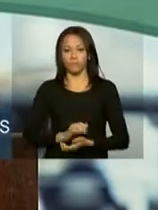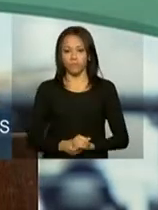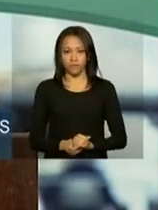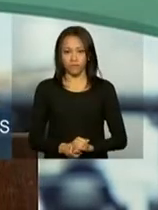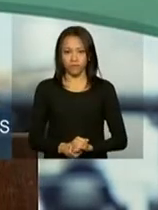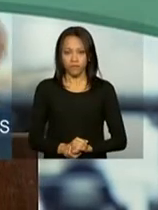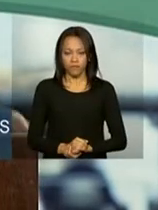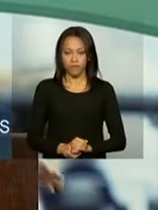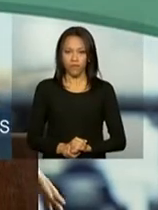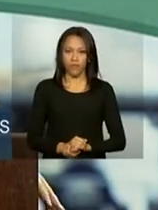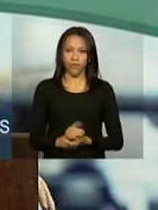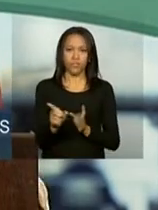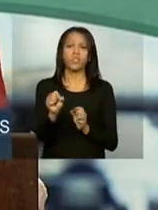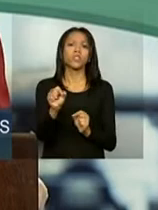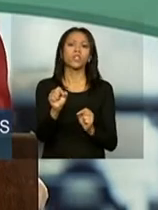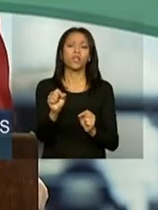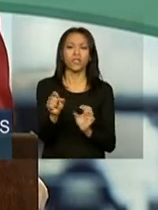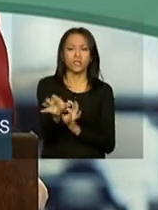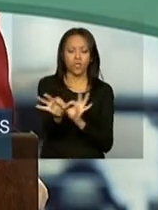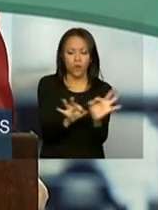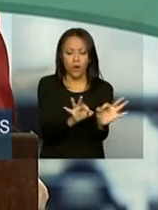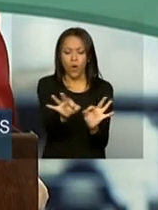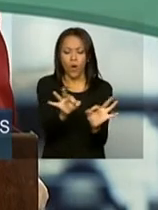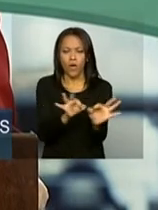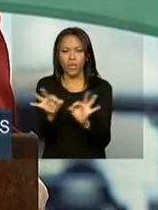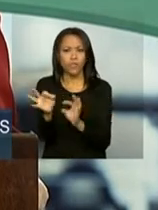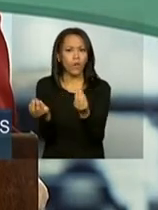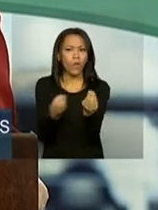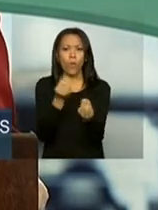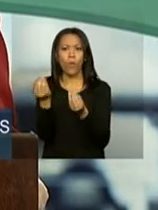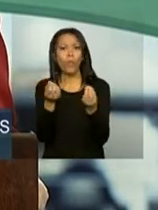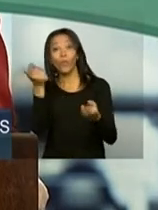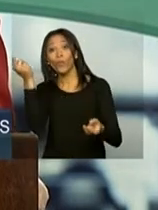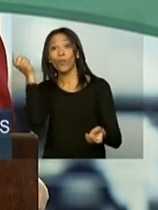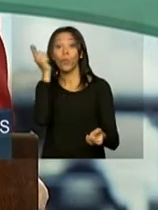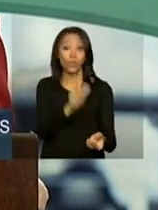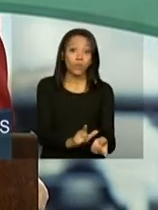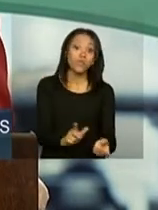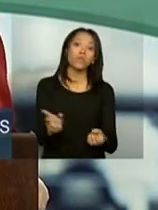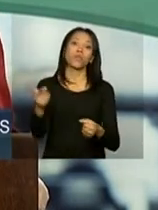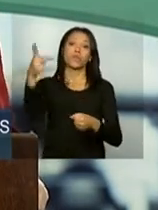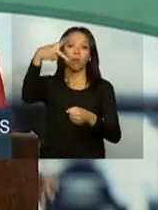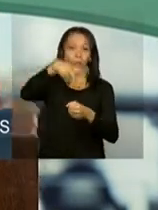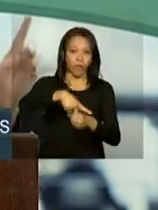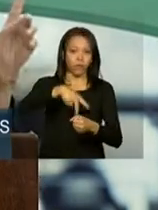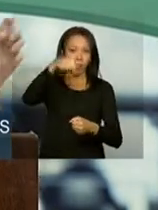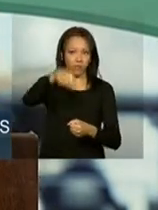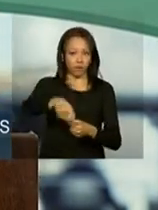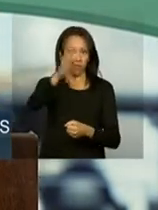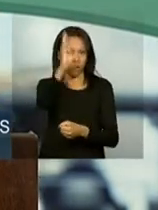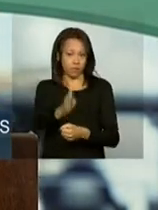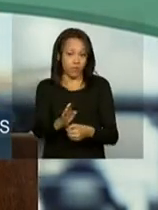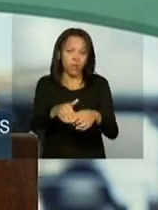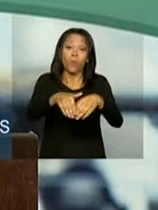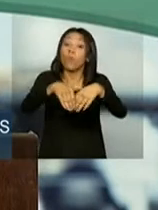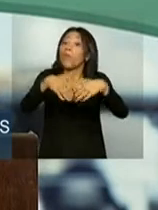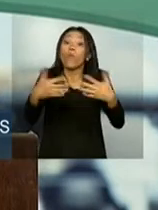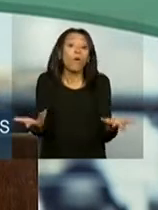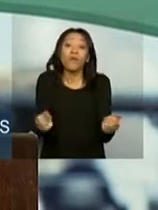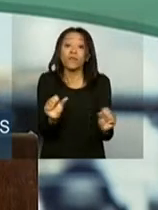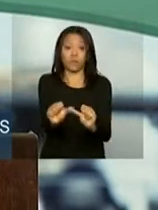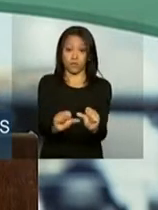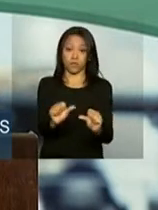de organizar a questão do acesso ao petróleo no Brasil. Qual é a